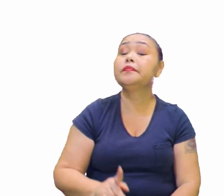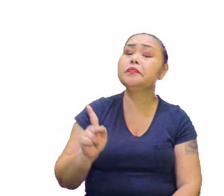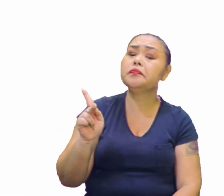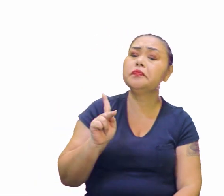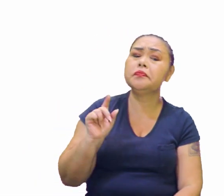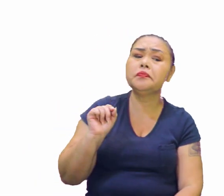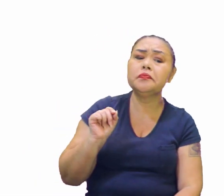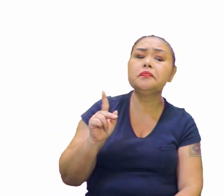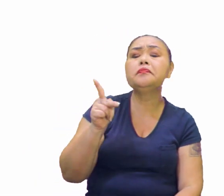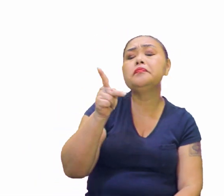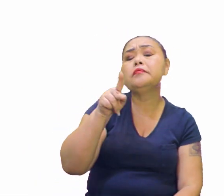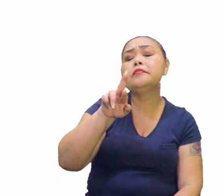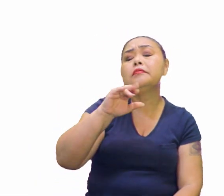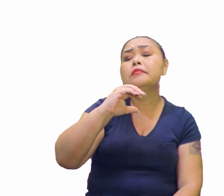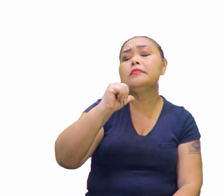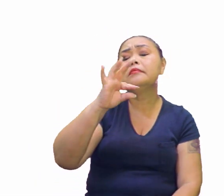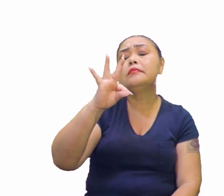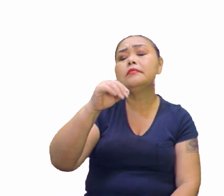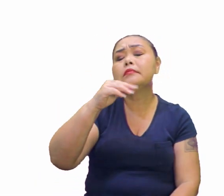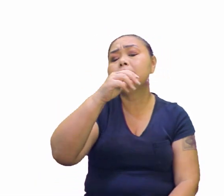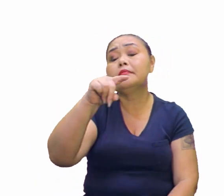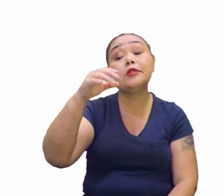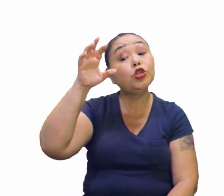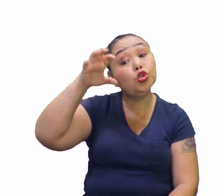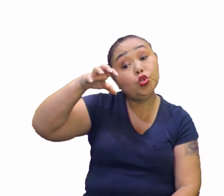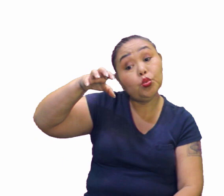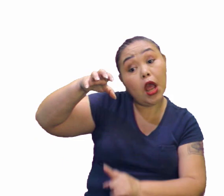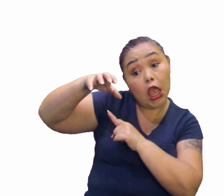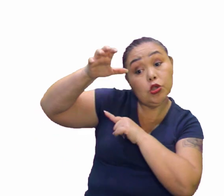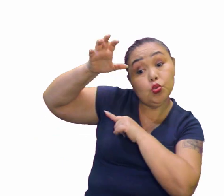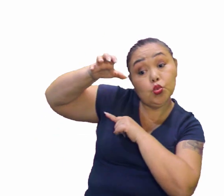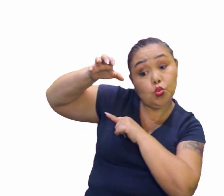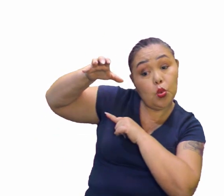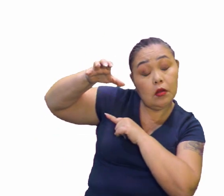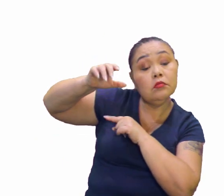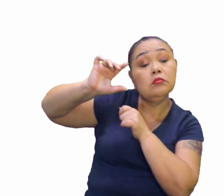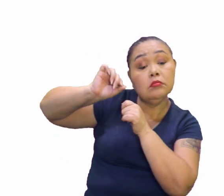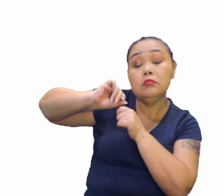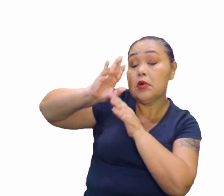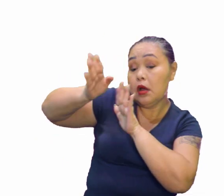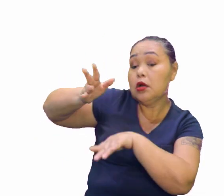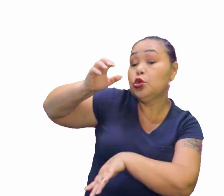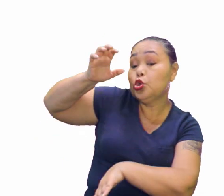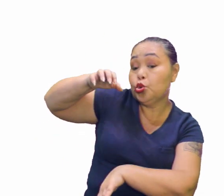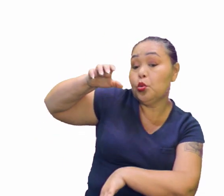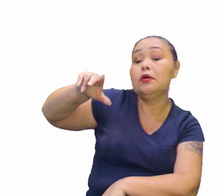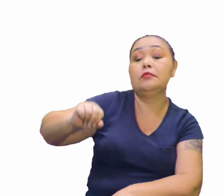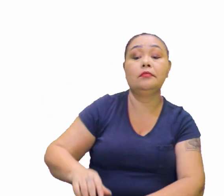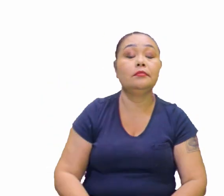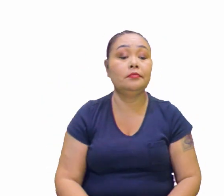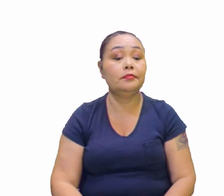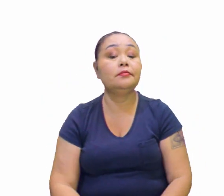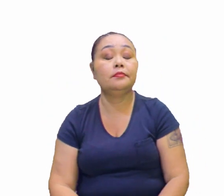Professor, o que é precipitação? Chuva, ok? Nesse caso específico,